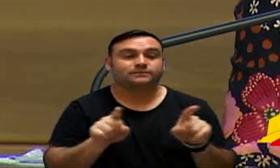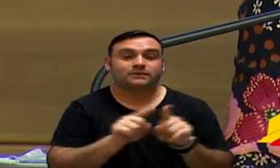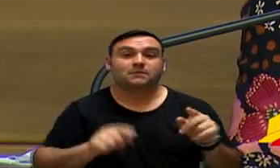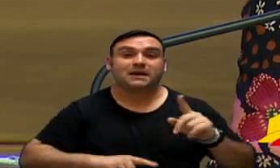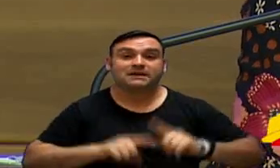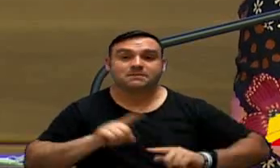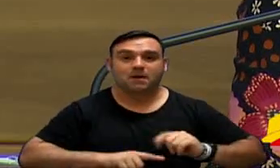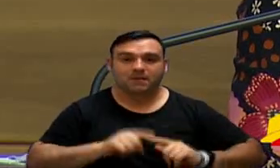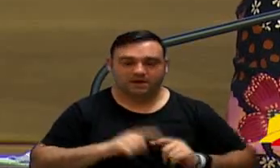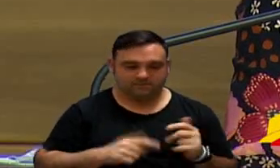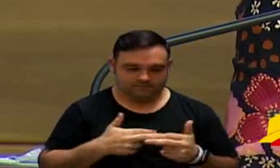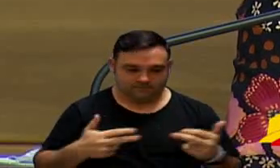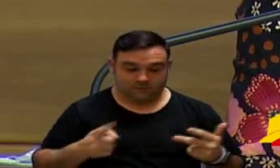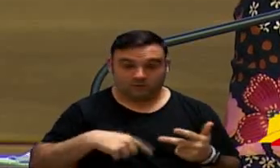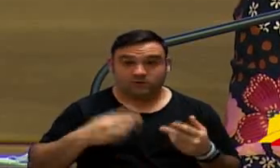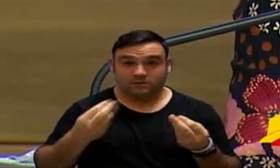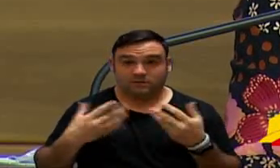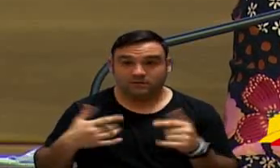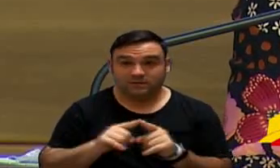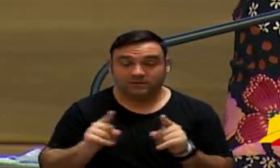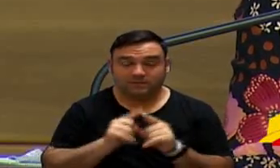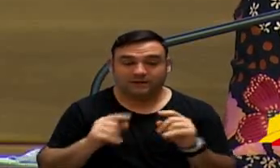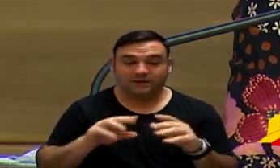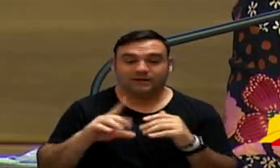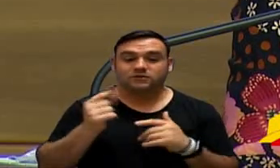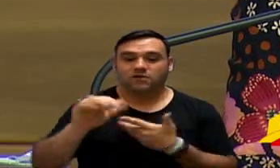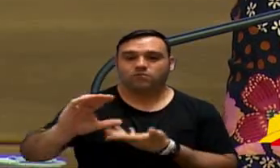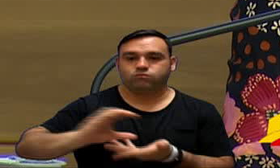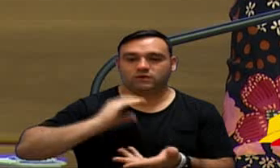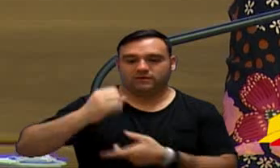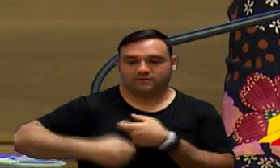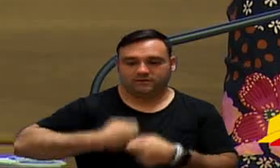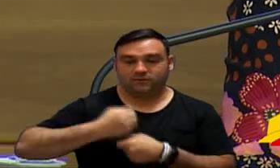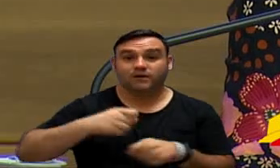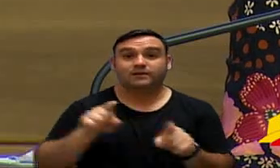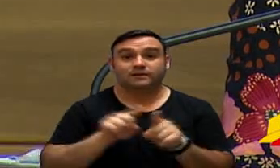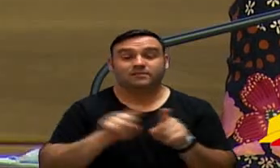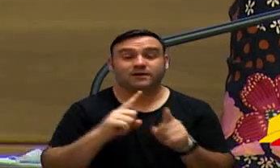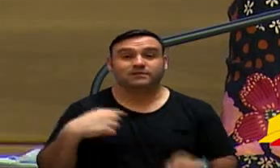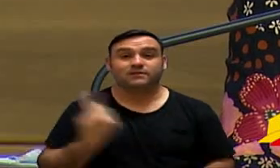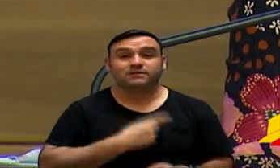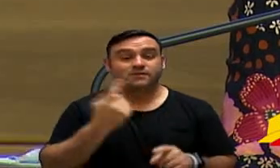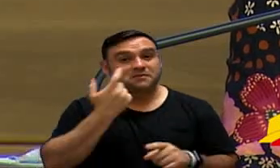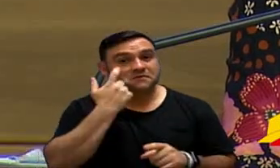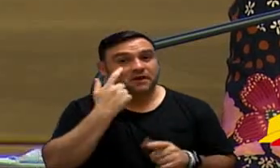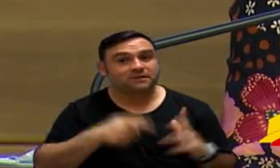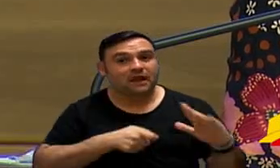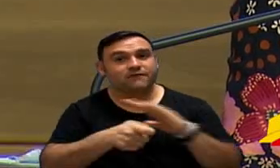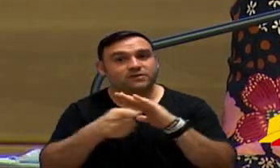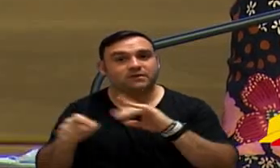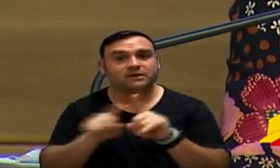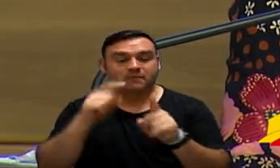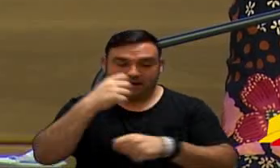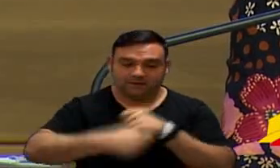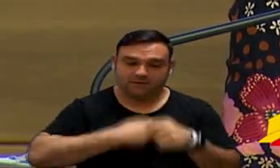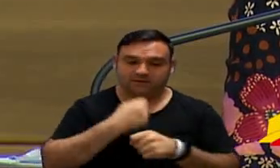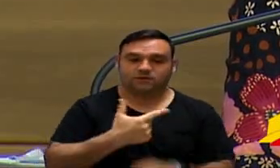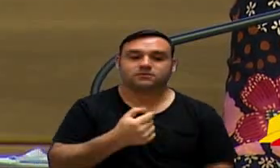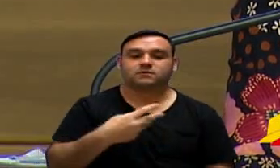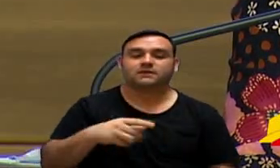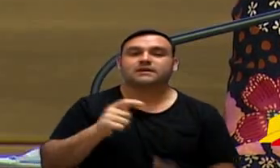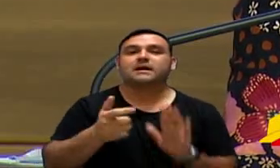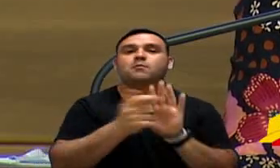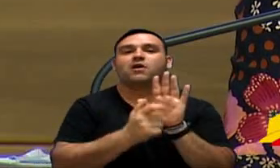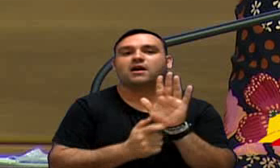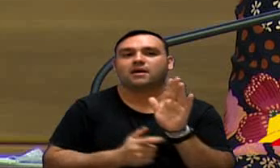Equipamento, nós recebemos, inclusive, uma emenda este ano e estamos prevendo investimentos também para o ano que vem em